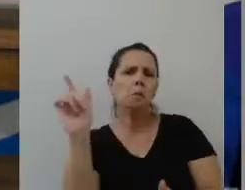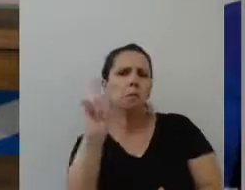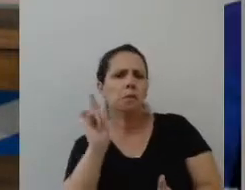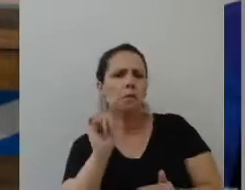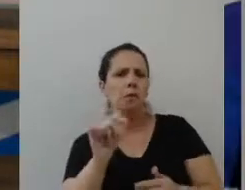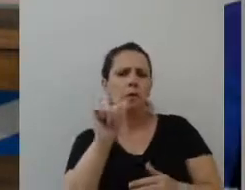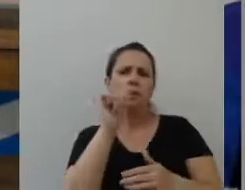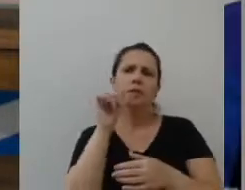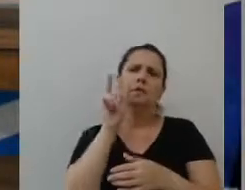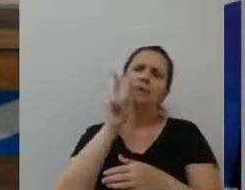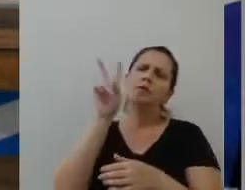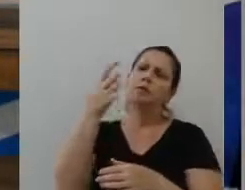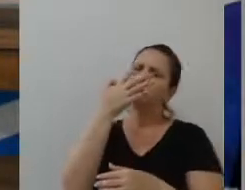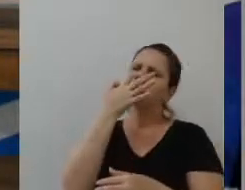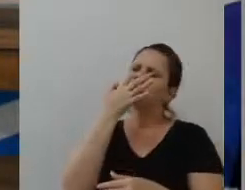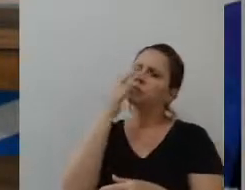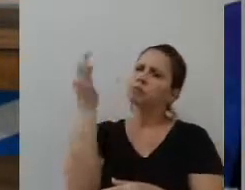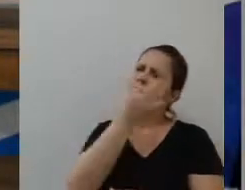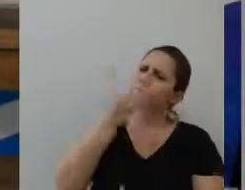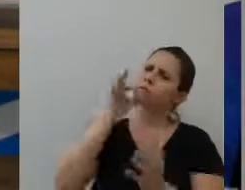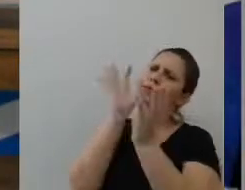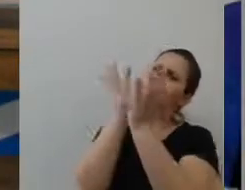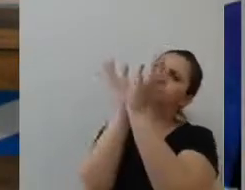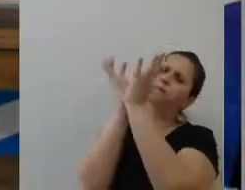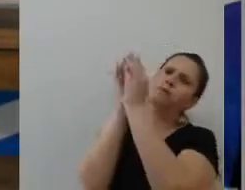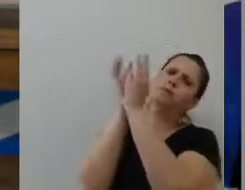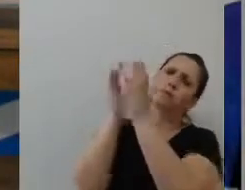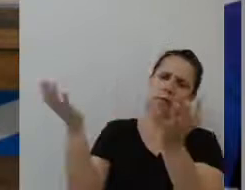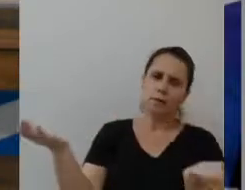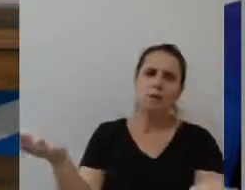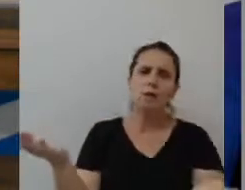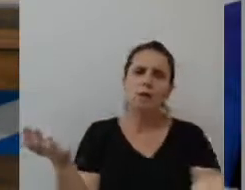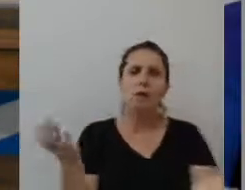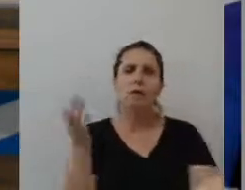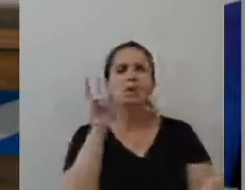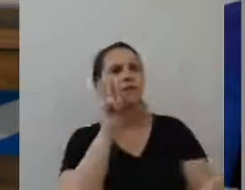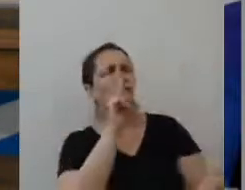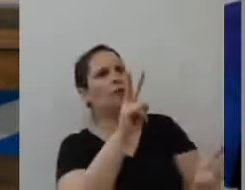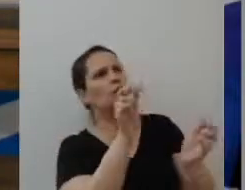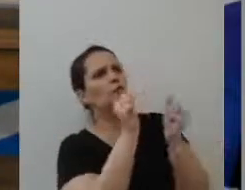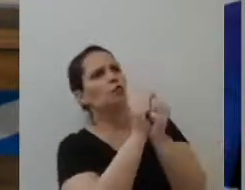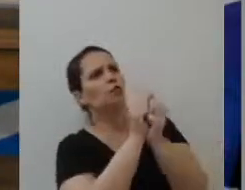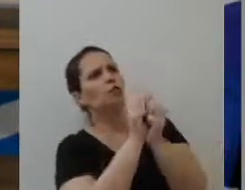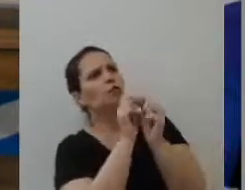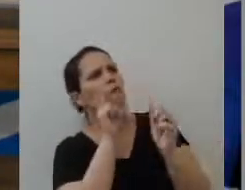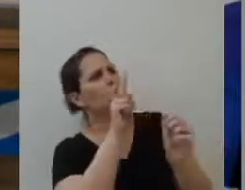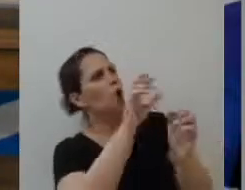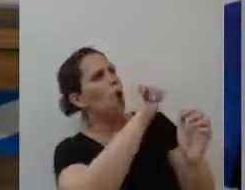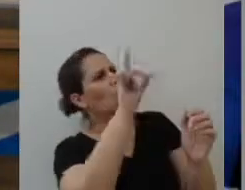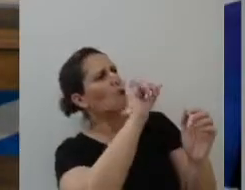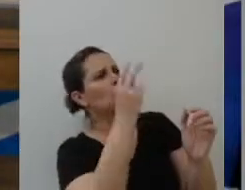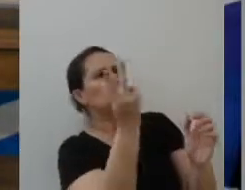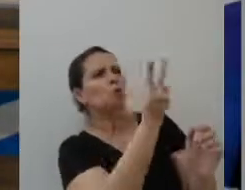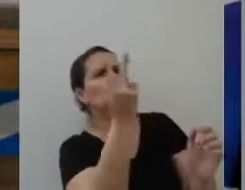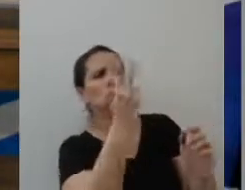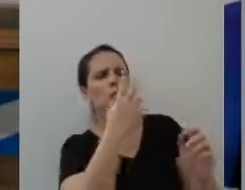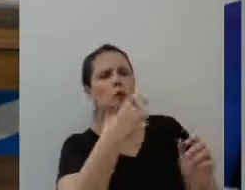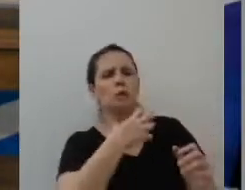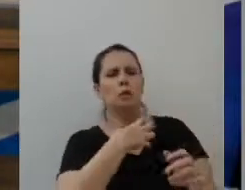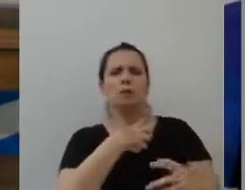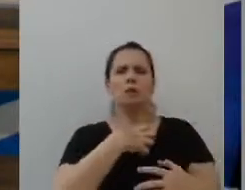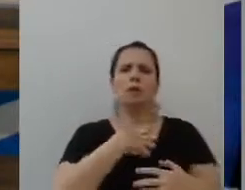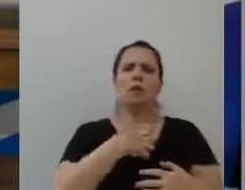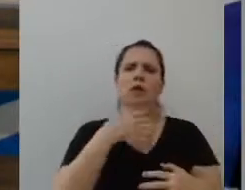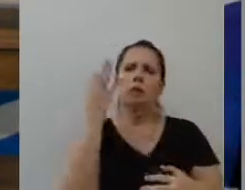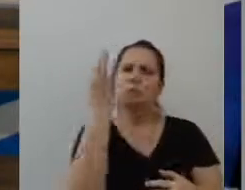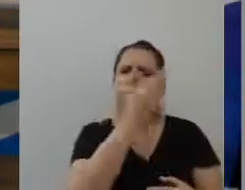imagem linda do Recife, junto com aquela imagem linda de Olinda. Aí tu sente aquele sentimento de